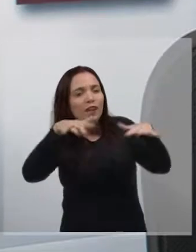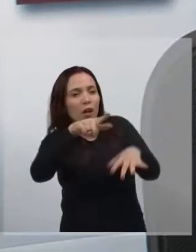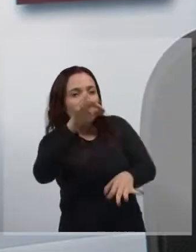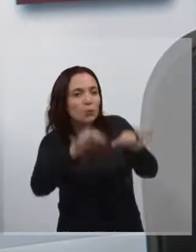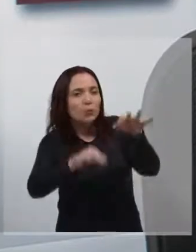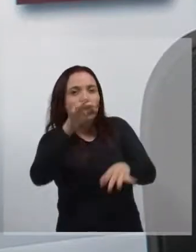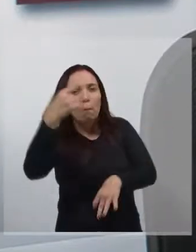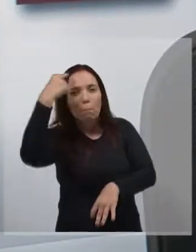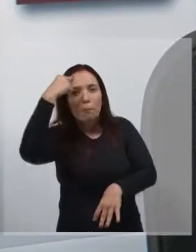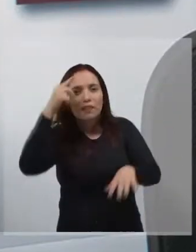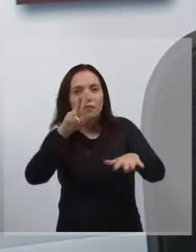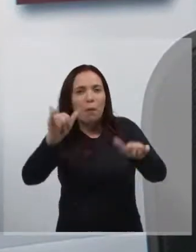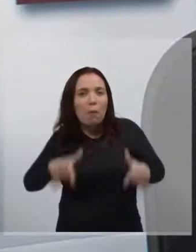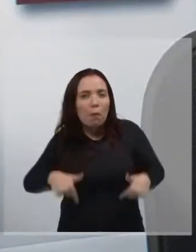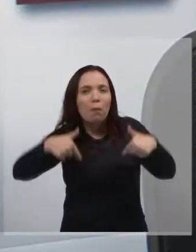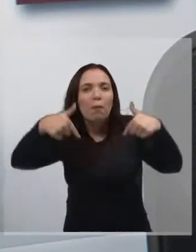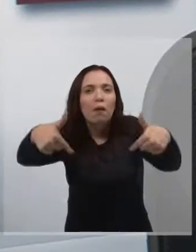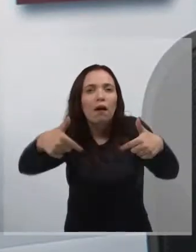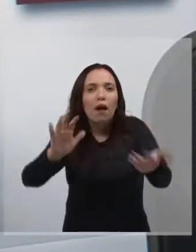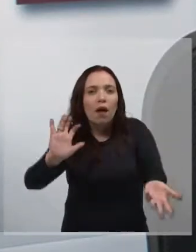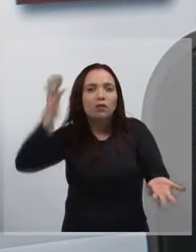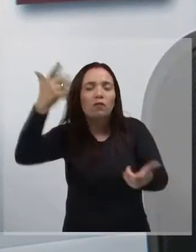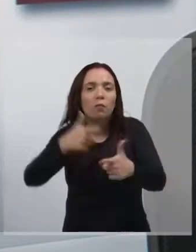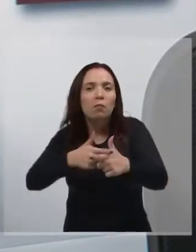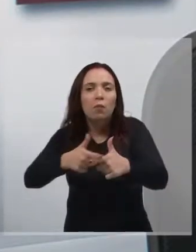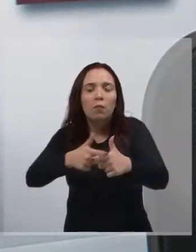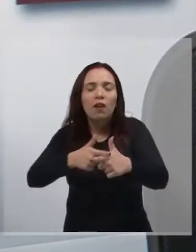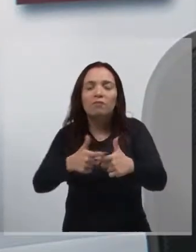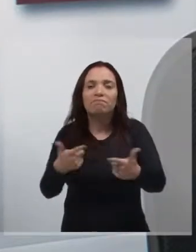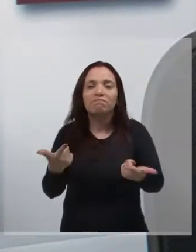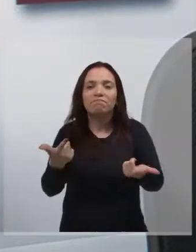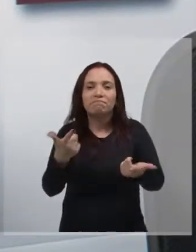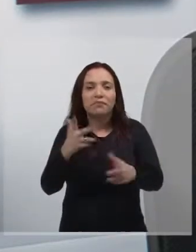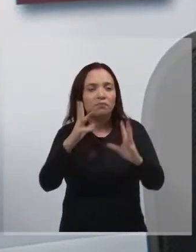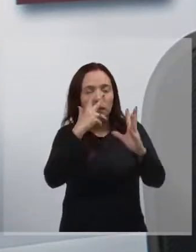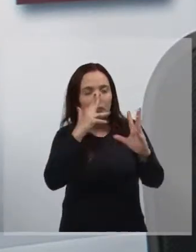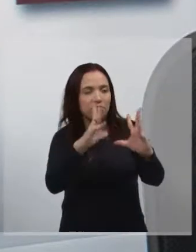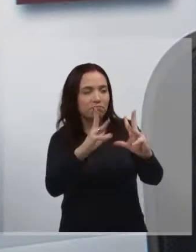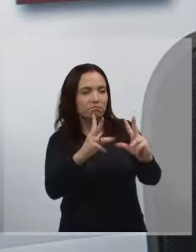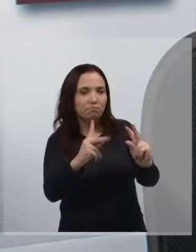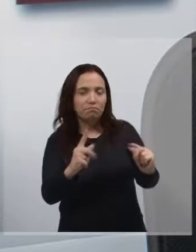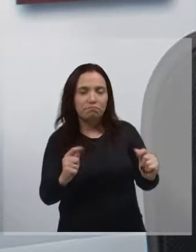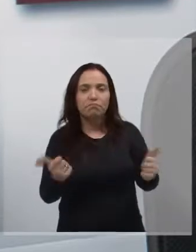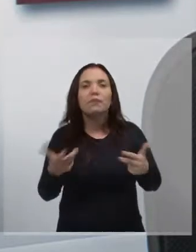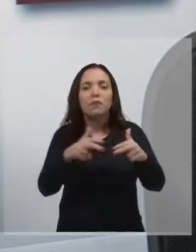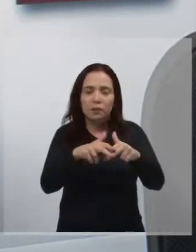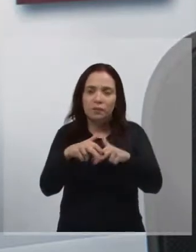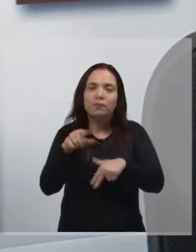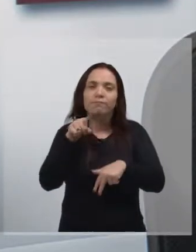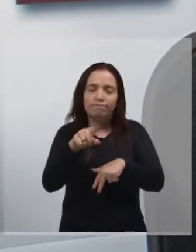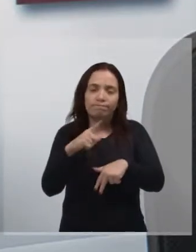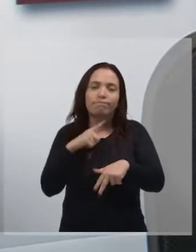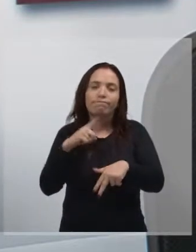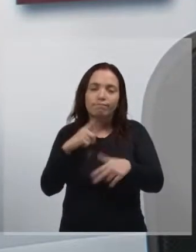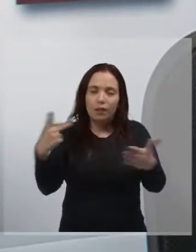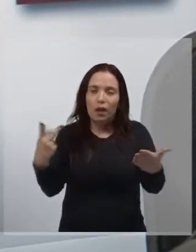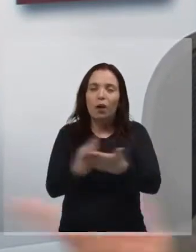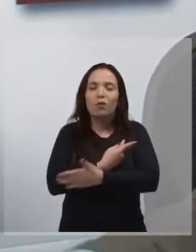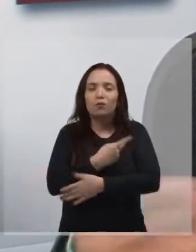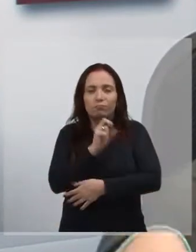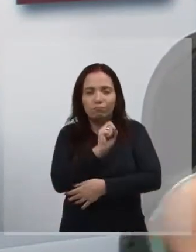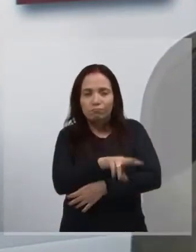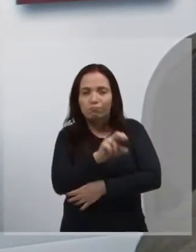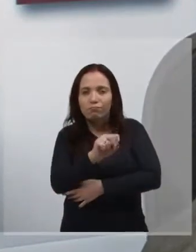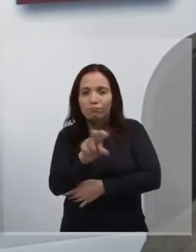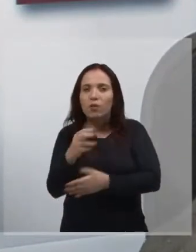o freio para os equívocos do Poder Executivo e Legislativo. Então, isso também está acontecendo. Ela está